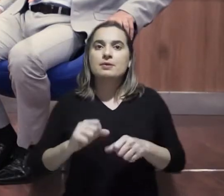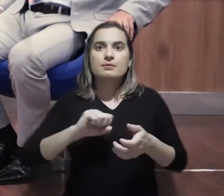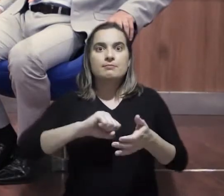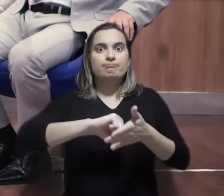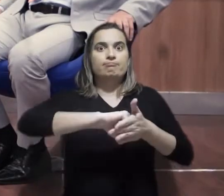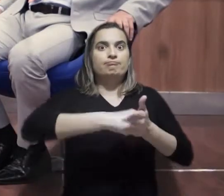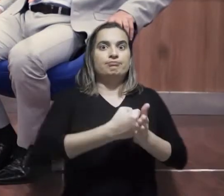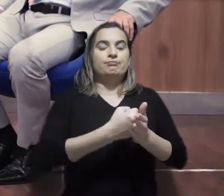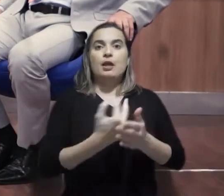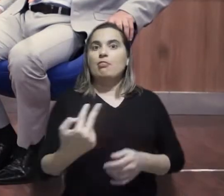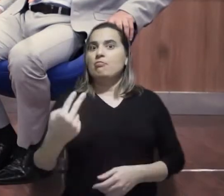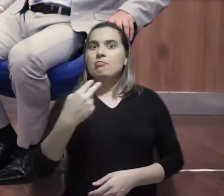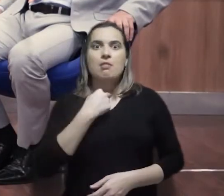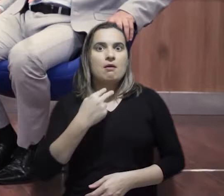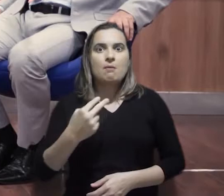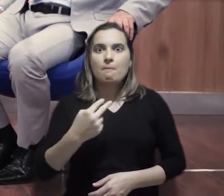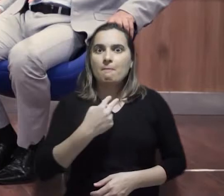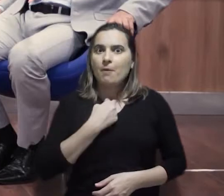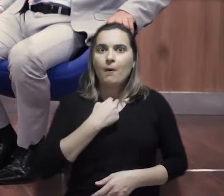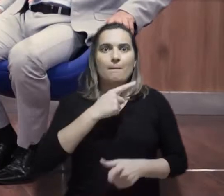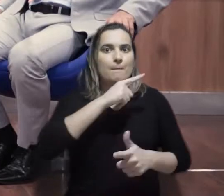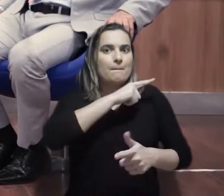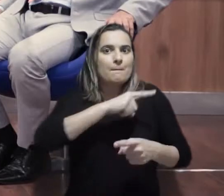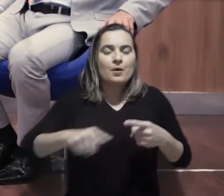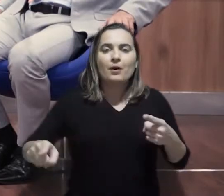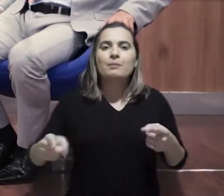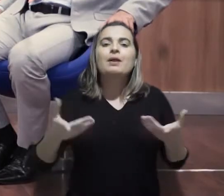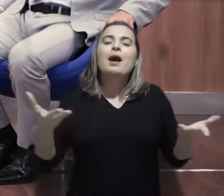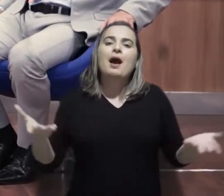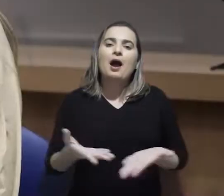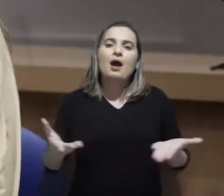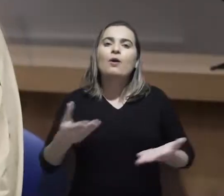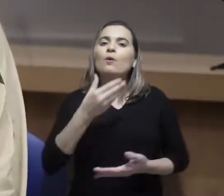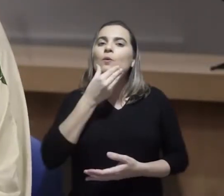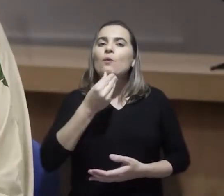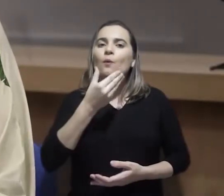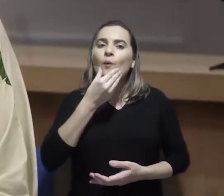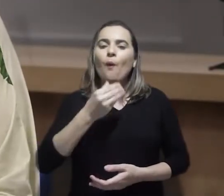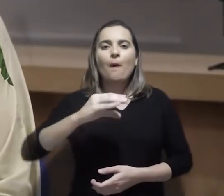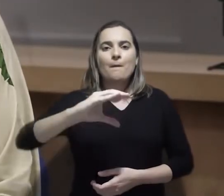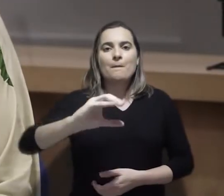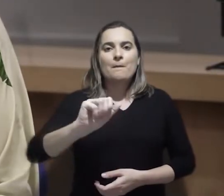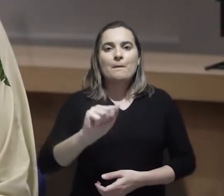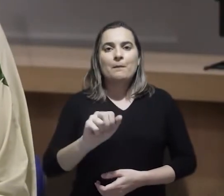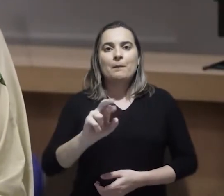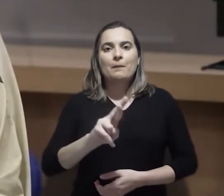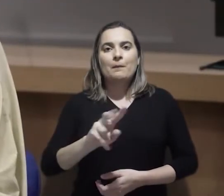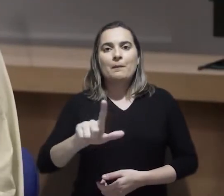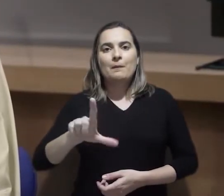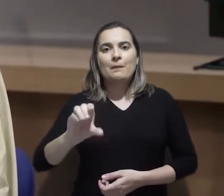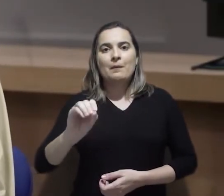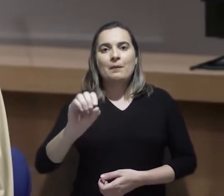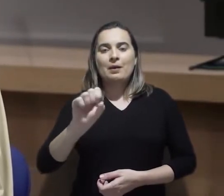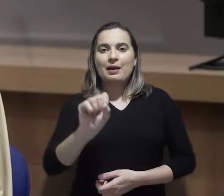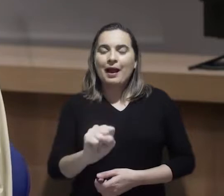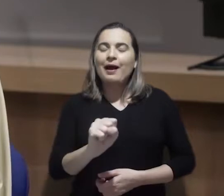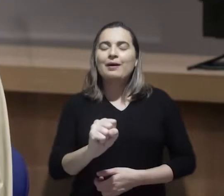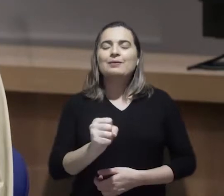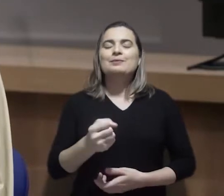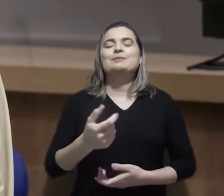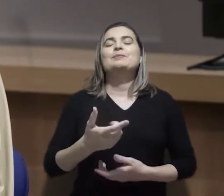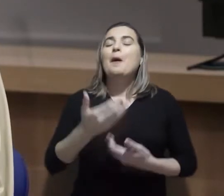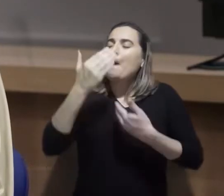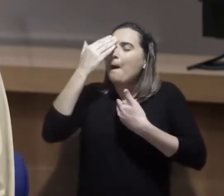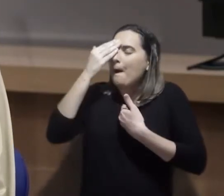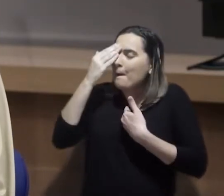campanha antecipada, com o juiz federal Carlos Wagner, que já está aqui comigo. Muito obrigada por ter aceito o nosso convite. A minha primeira pergunta é: